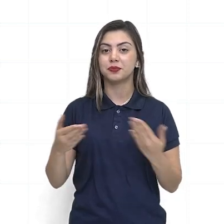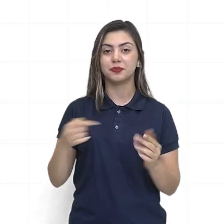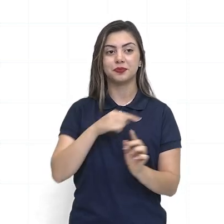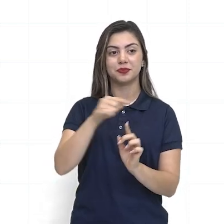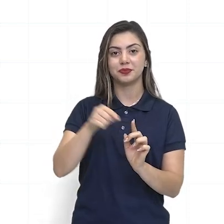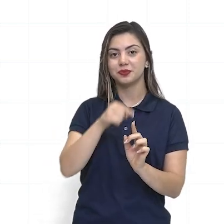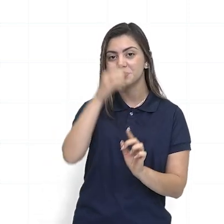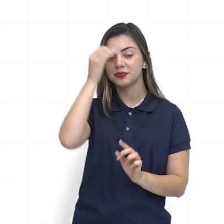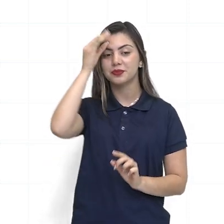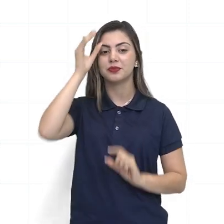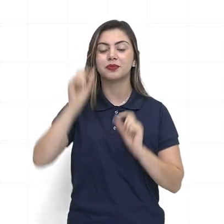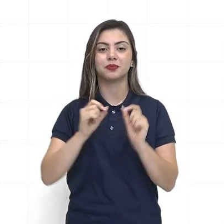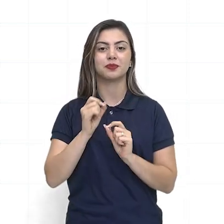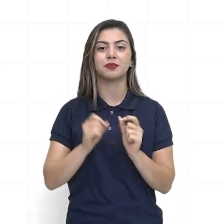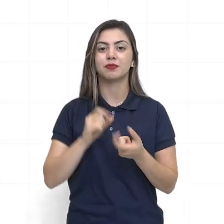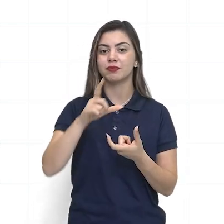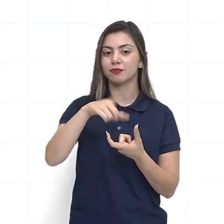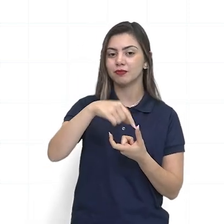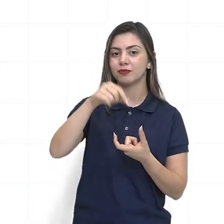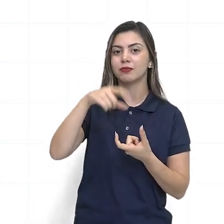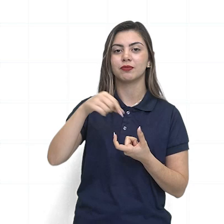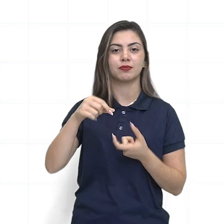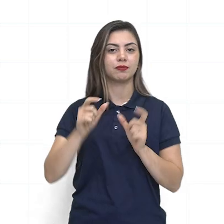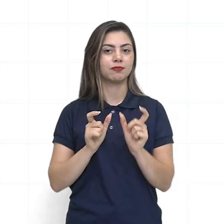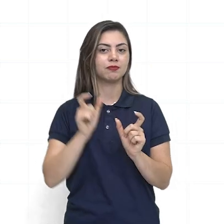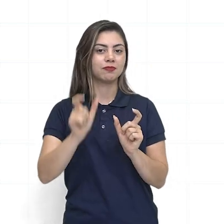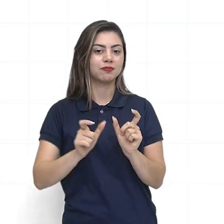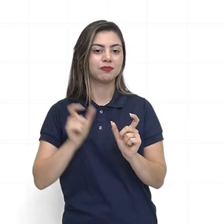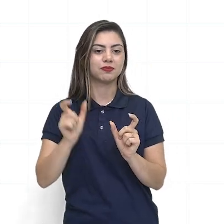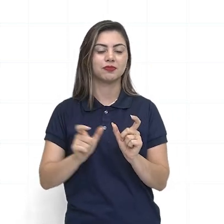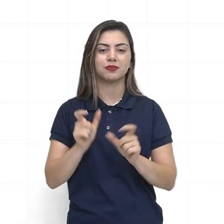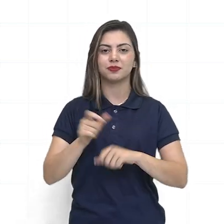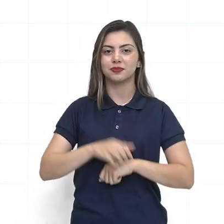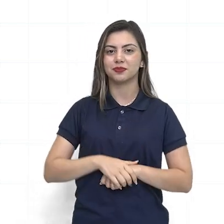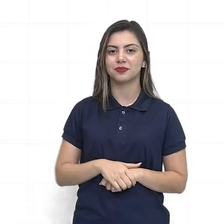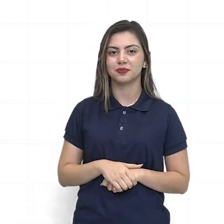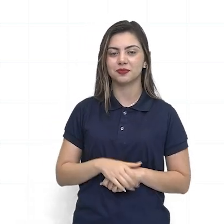Objeto de conhecimento: léxico, morfologia,